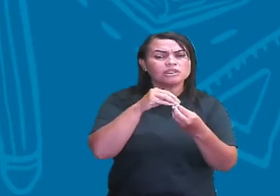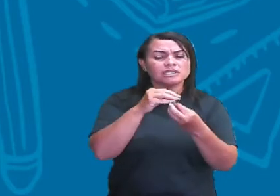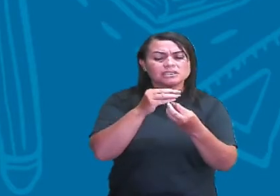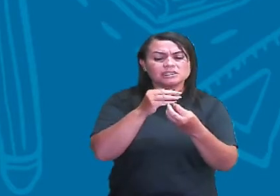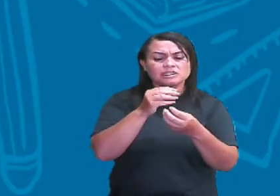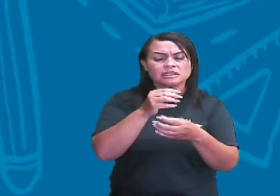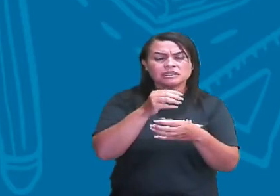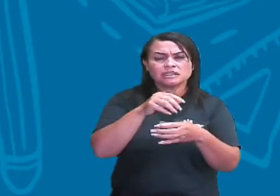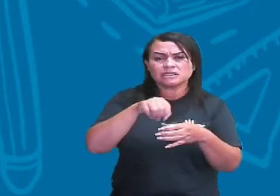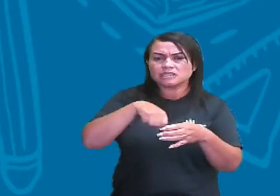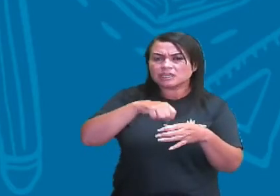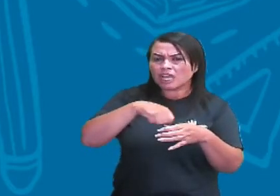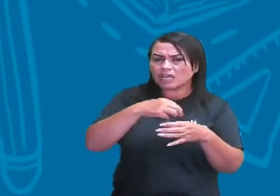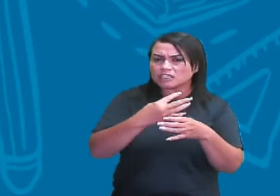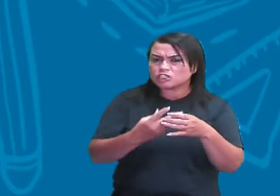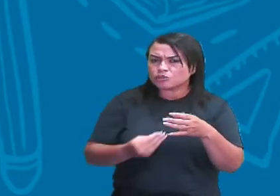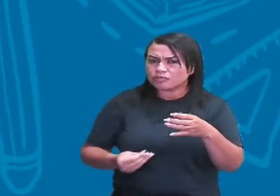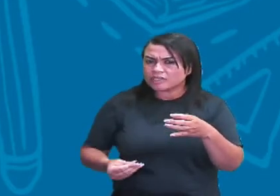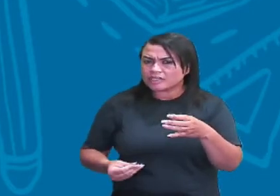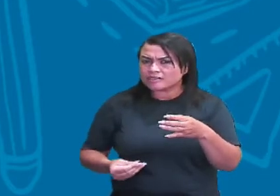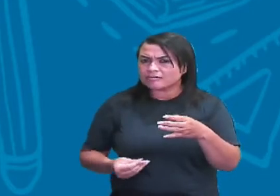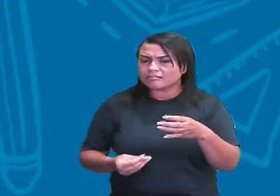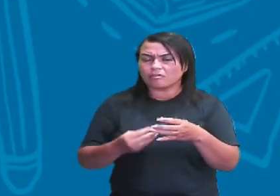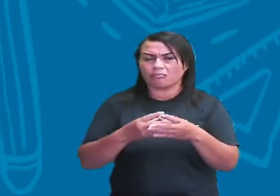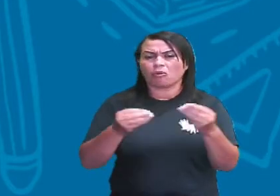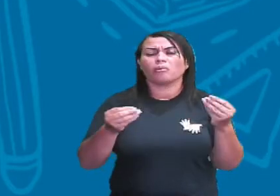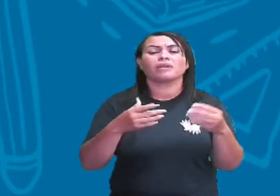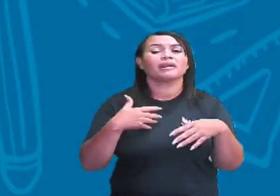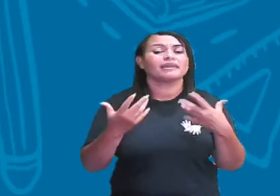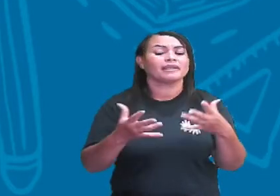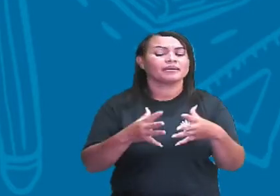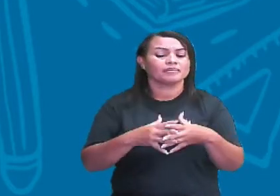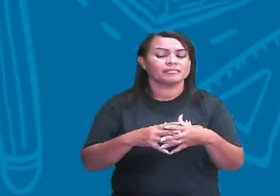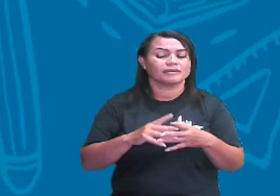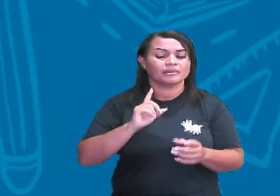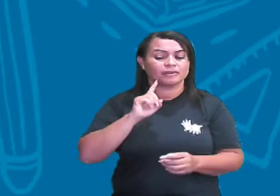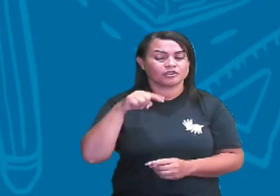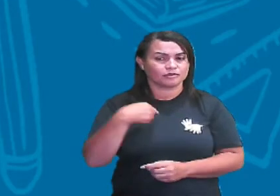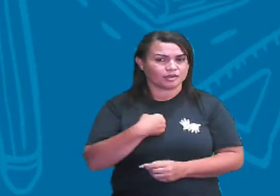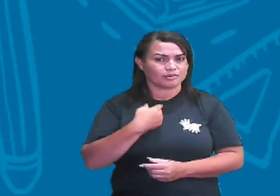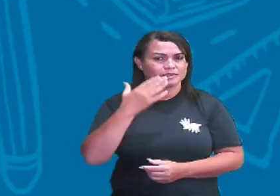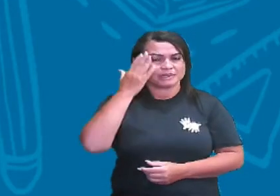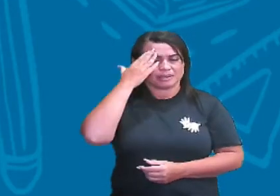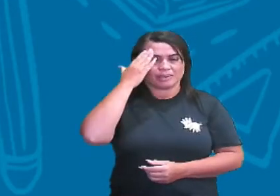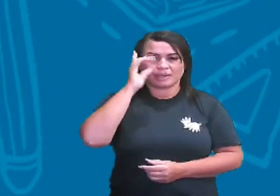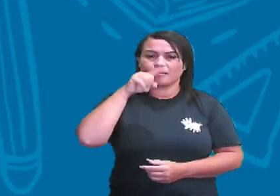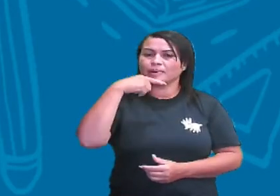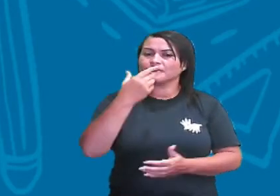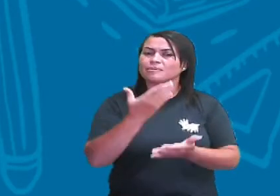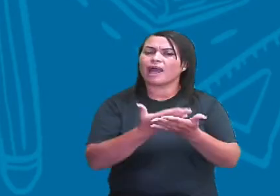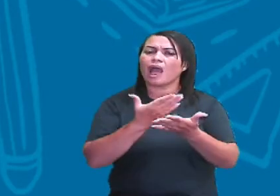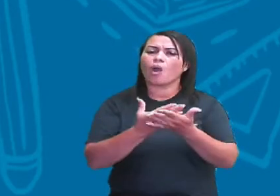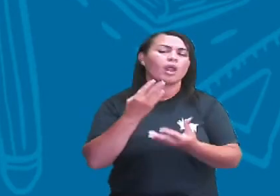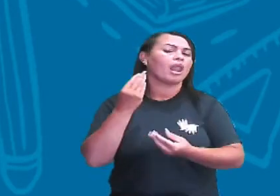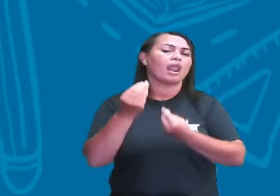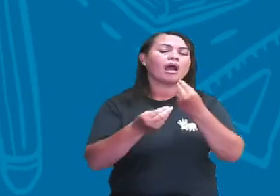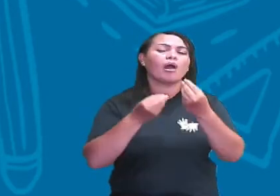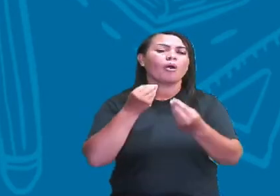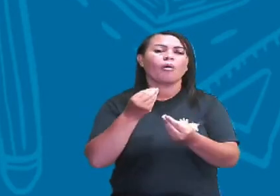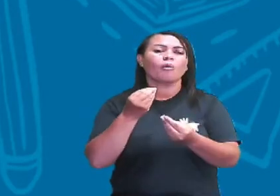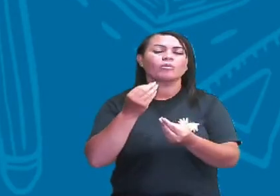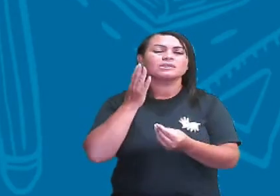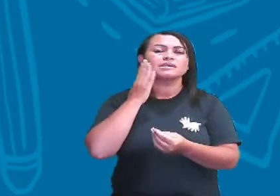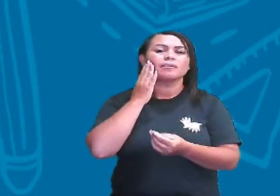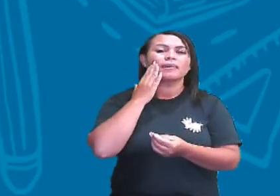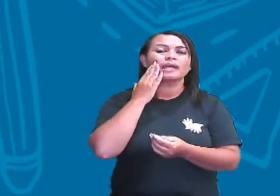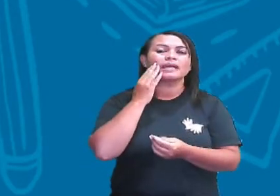substância pura? O que será essa substância? Bem, isso nós vamos saber na próxima aula, como descobrir se